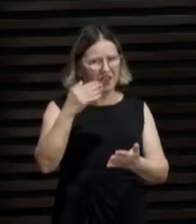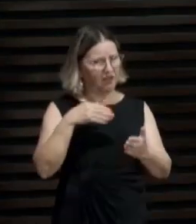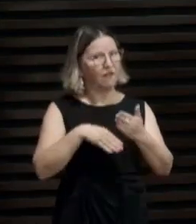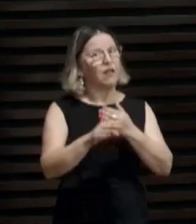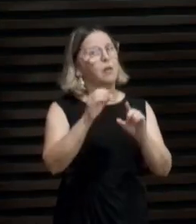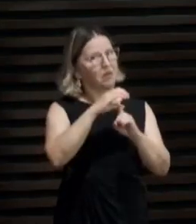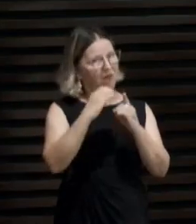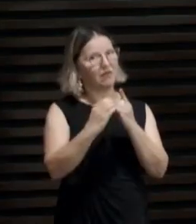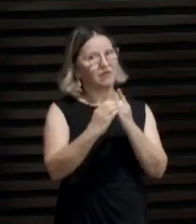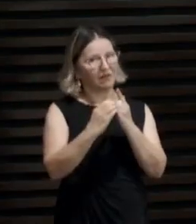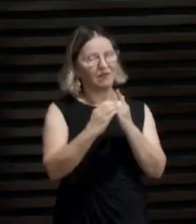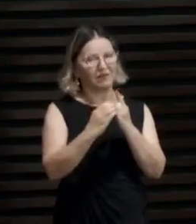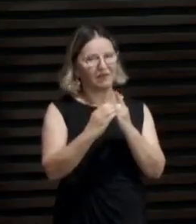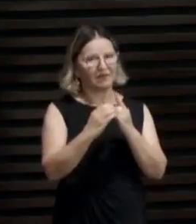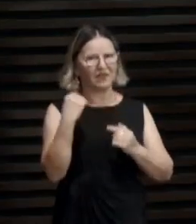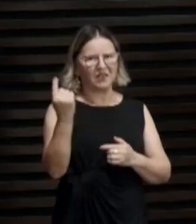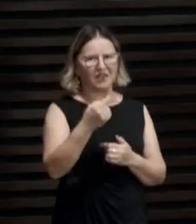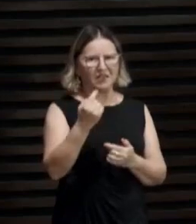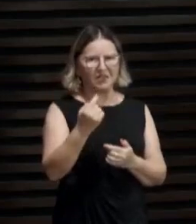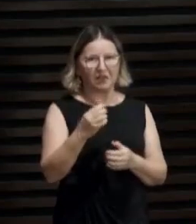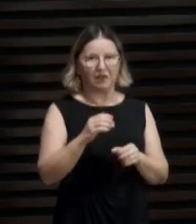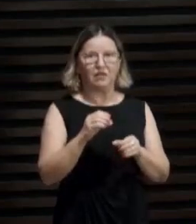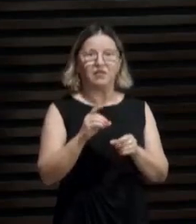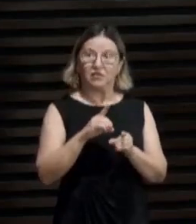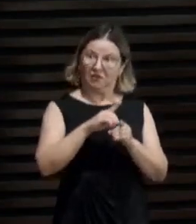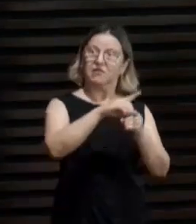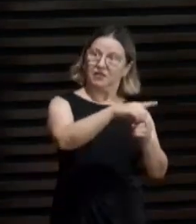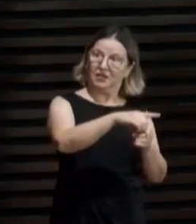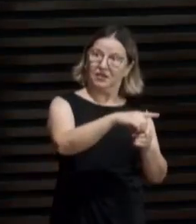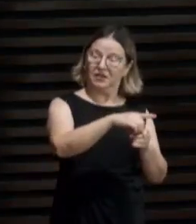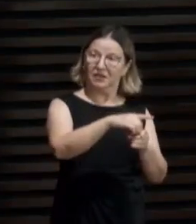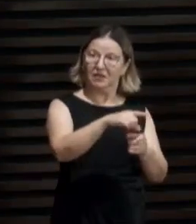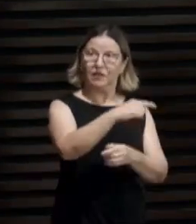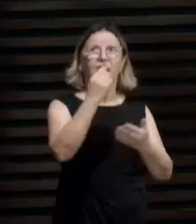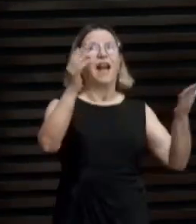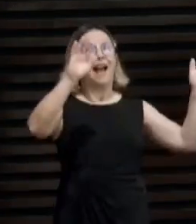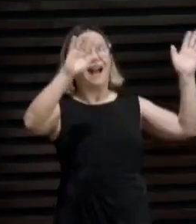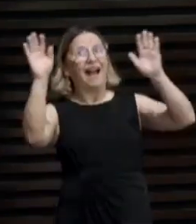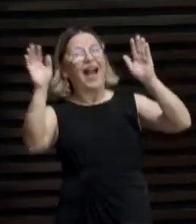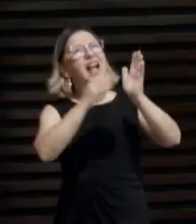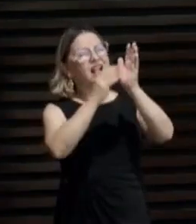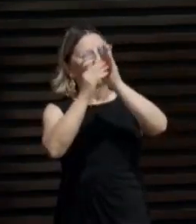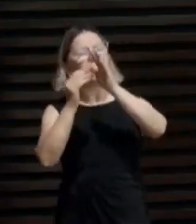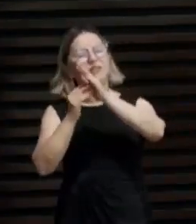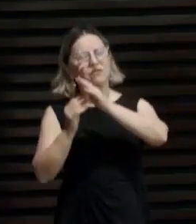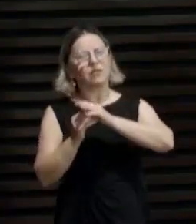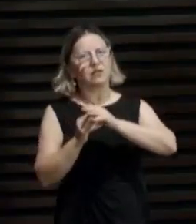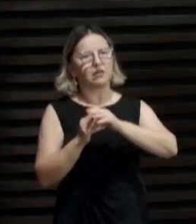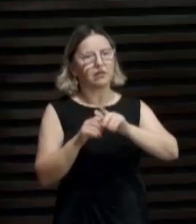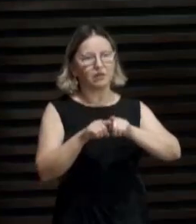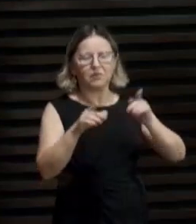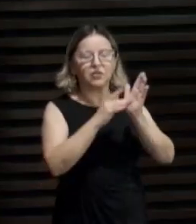igreja, nós entregamos os dízimos, nós levantamos as mãos em louvor, e